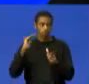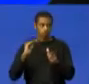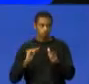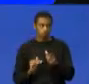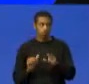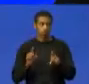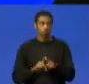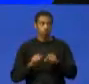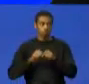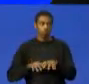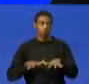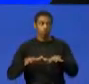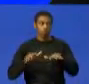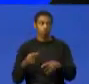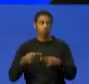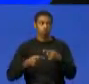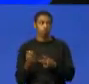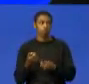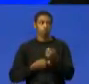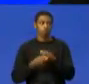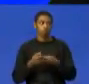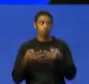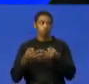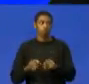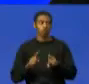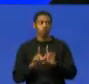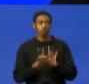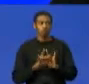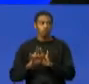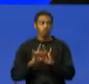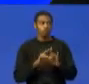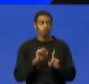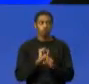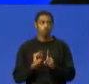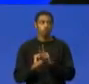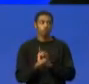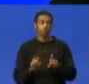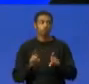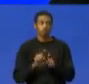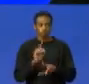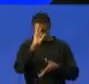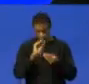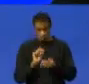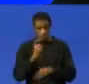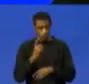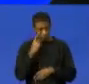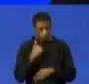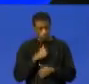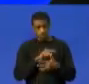hierarquização, a descentralização político-administrativa e a participação da comunidade. Compreendendo um pouco